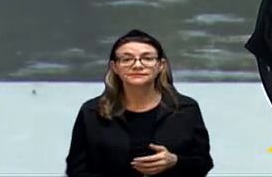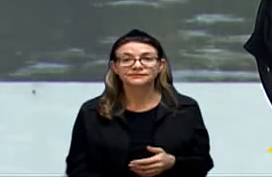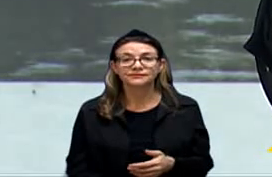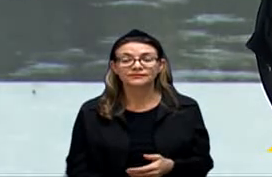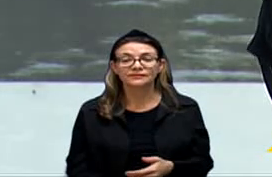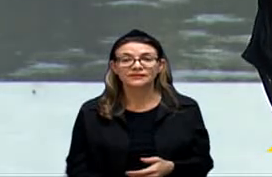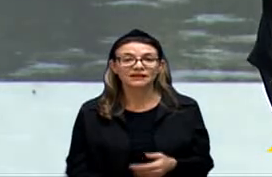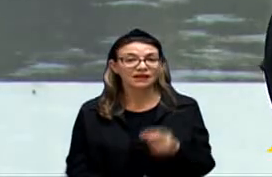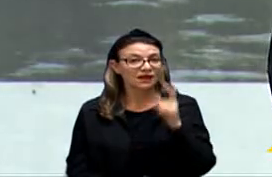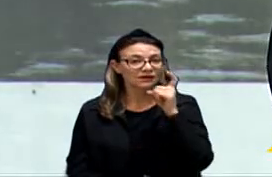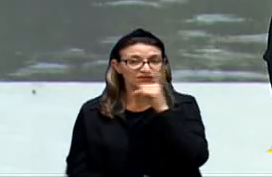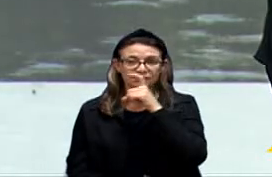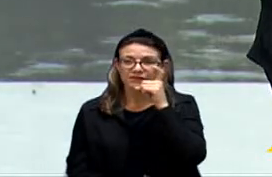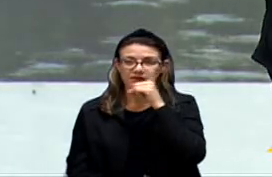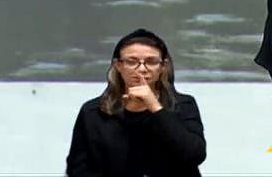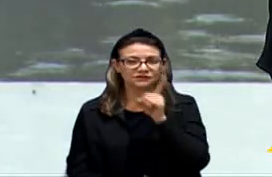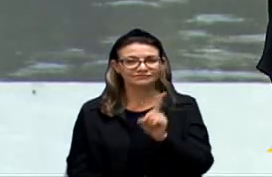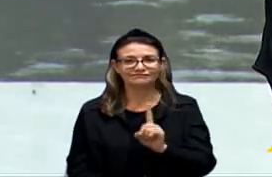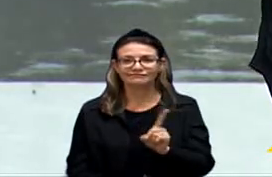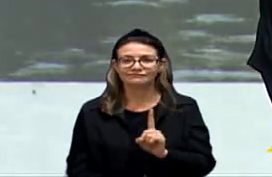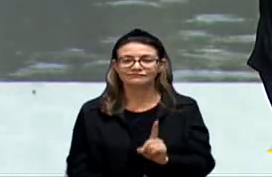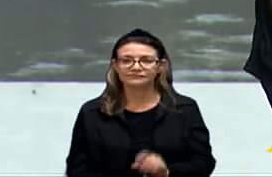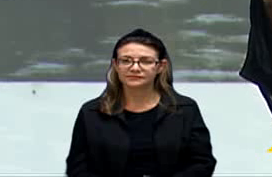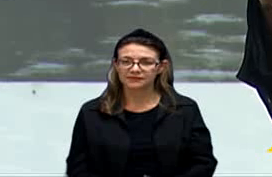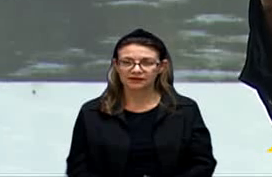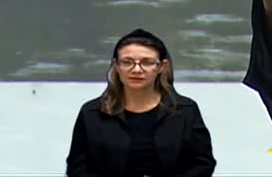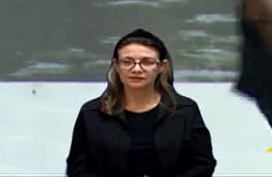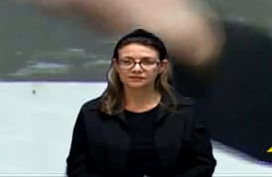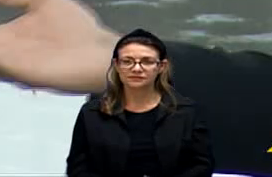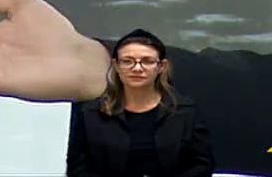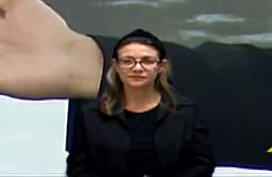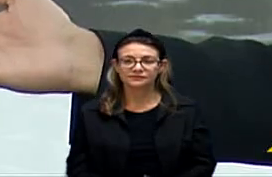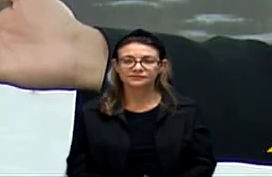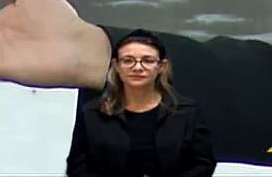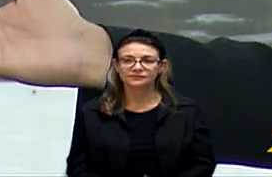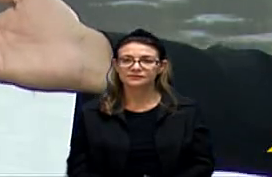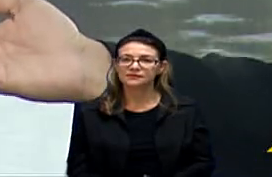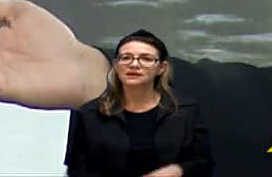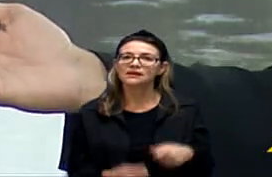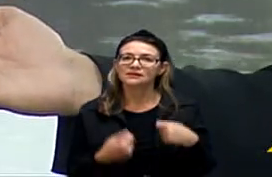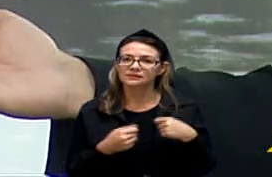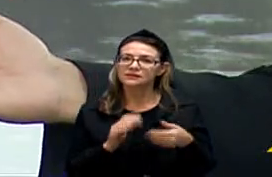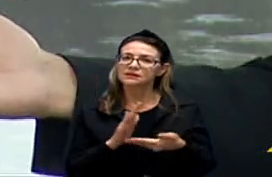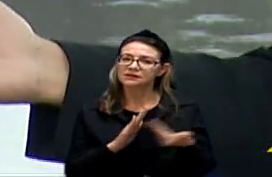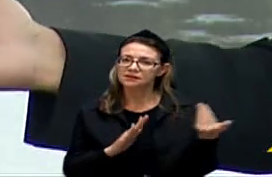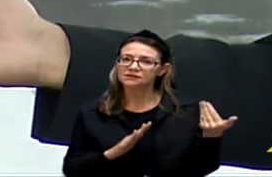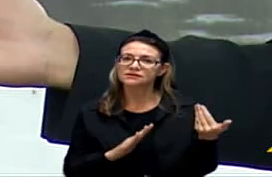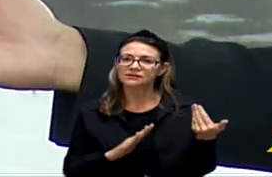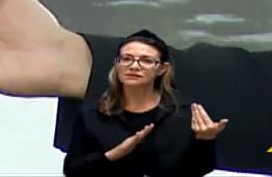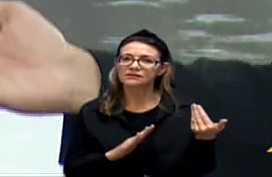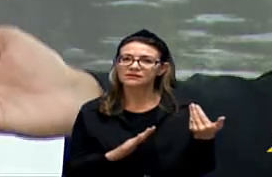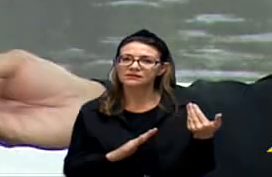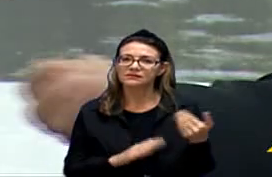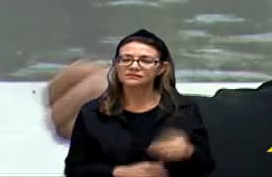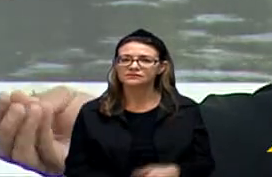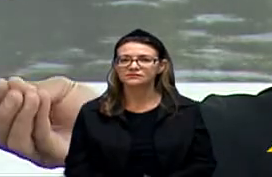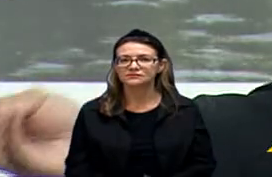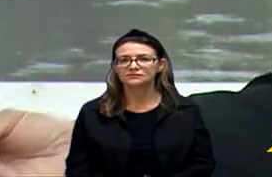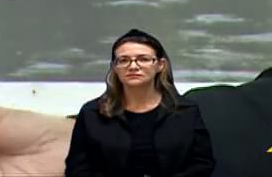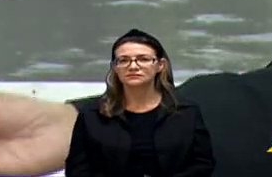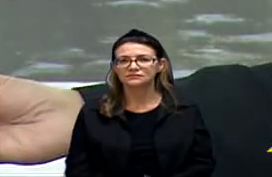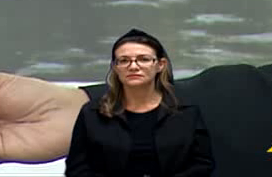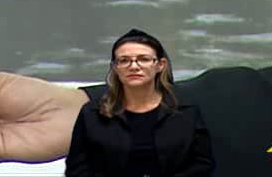mentindo eu não estou mentindo ele tem que retirar isso presidente eu não tô entendendo Silvano não vou retirar ele isso é um amigo gente